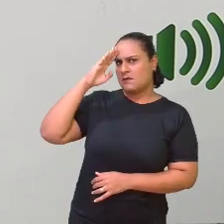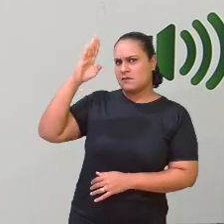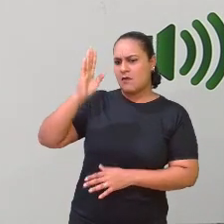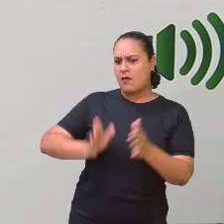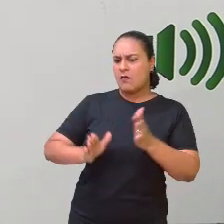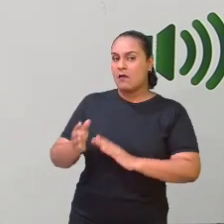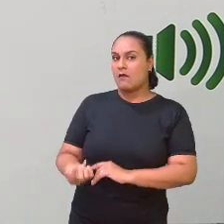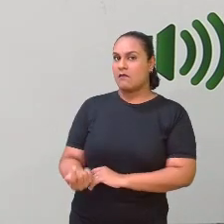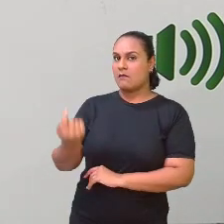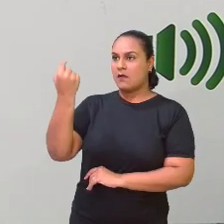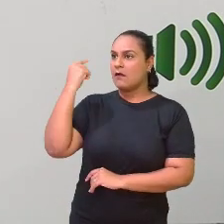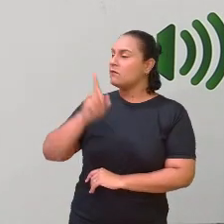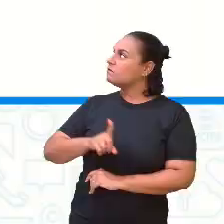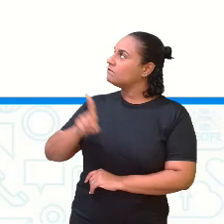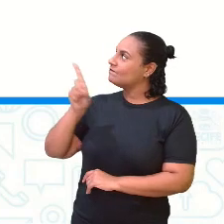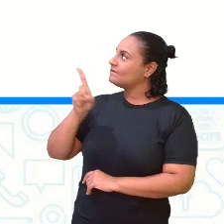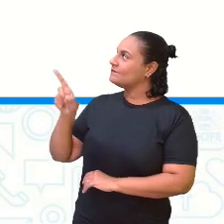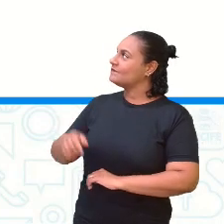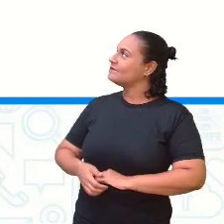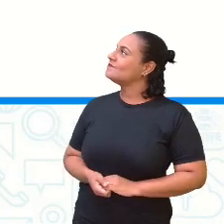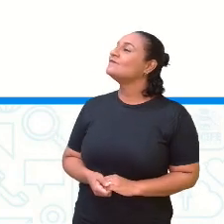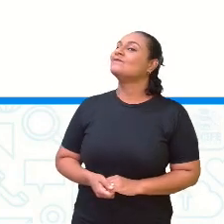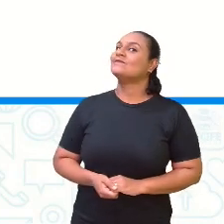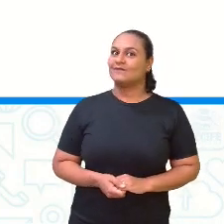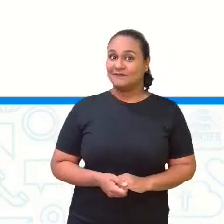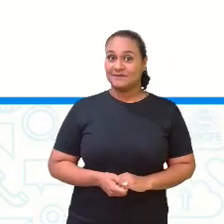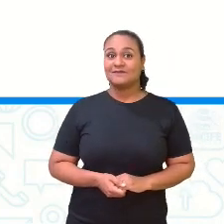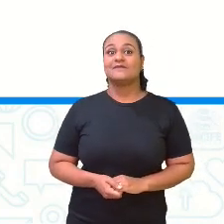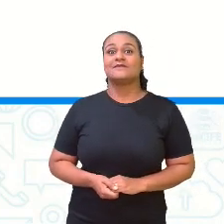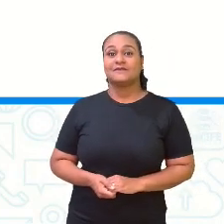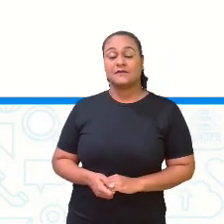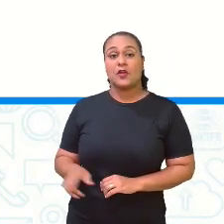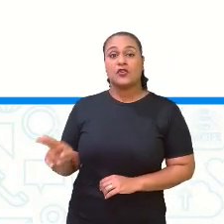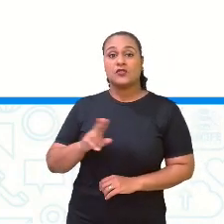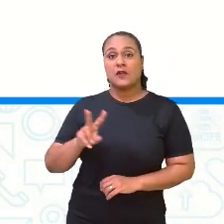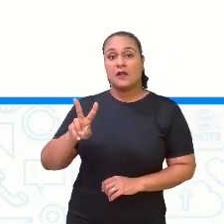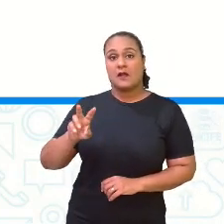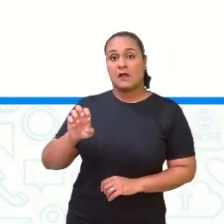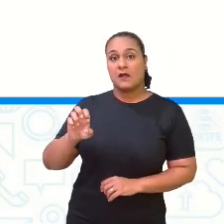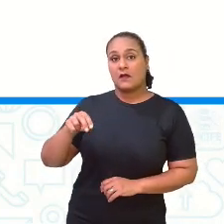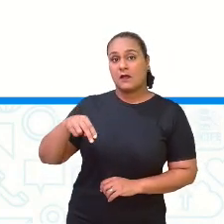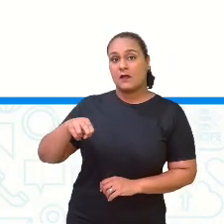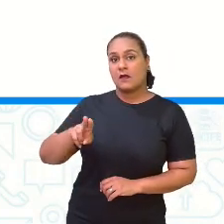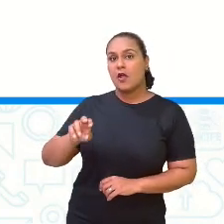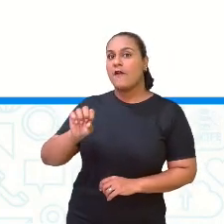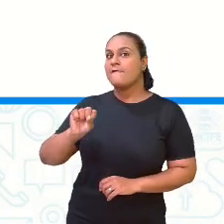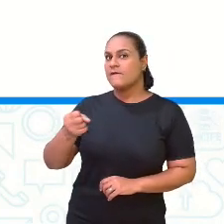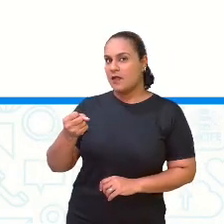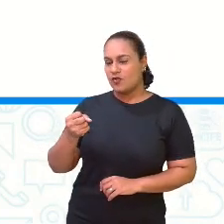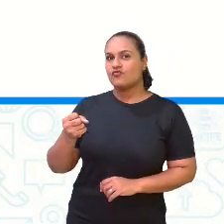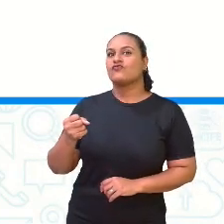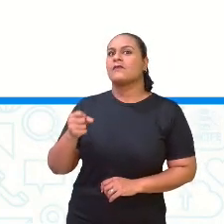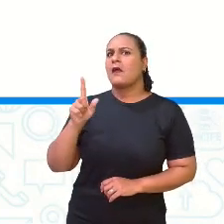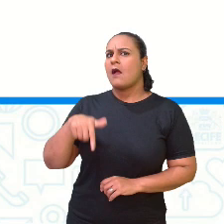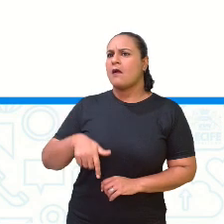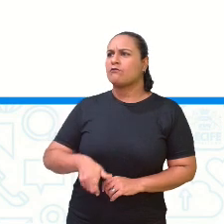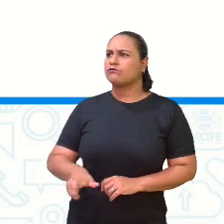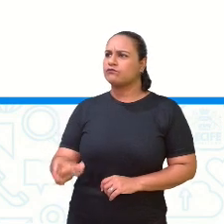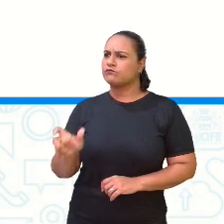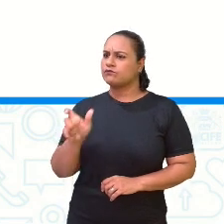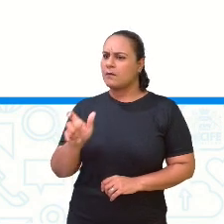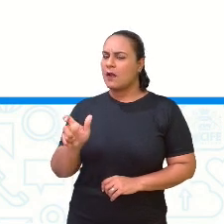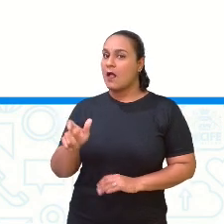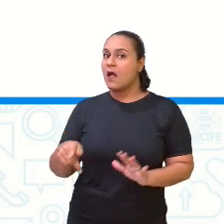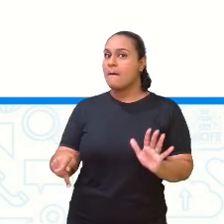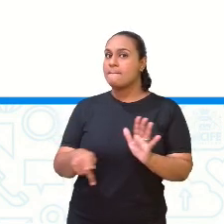essa figura aí que nós estamos vendo. Pois é, ela foi chamada de Vênus de Willendorf, é uma palavra